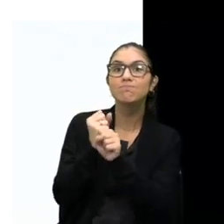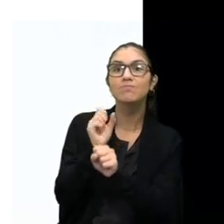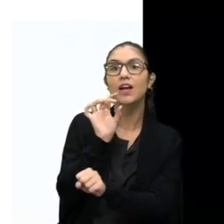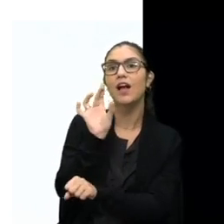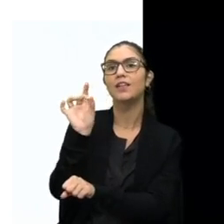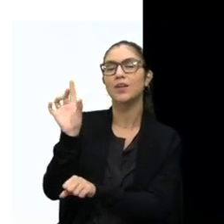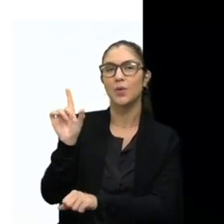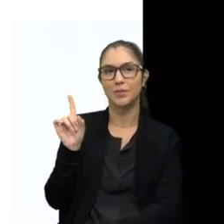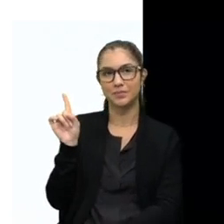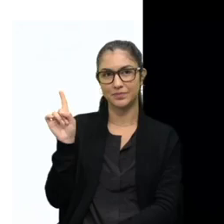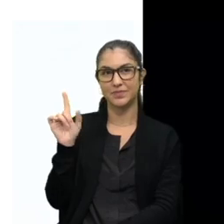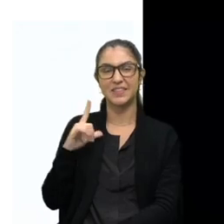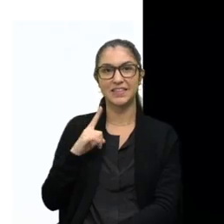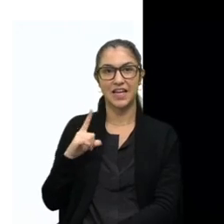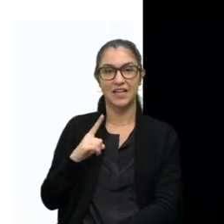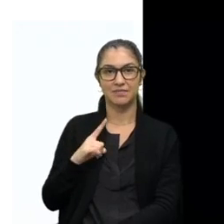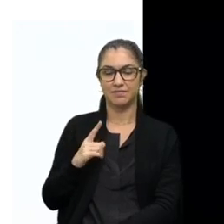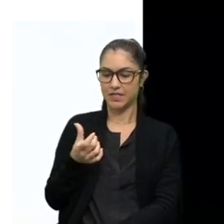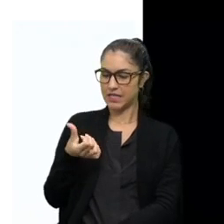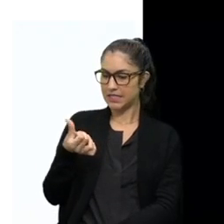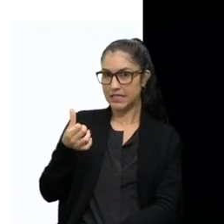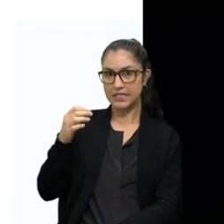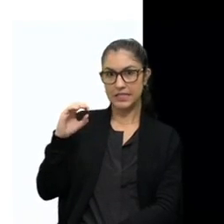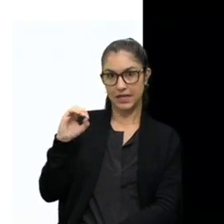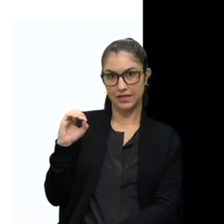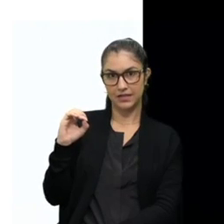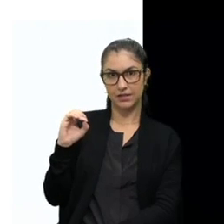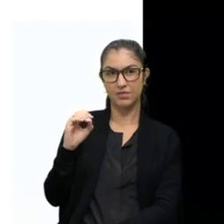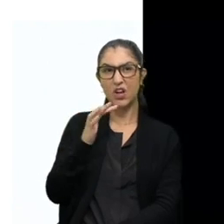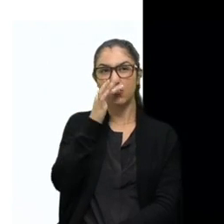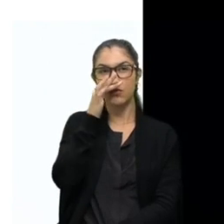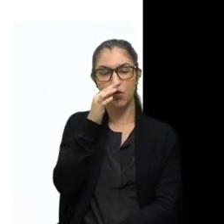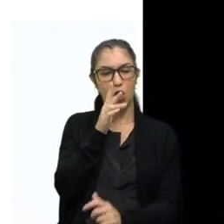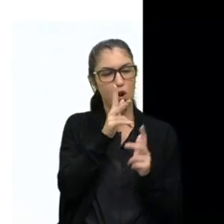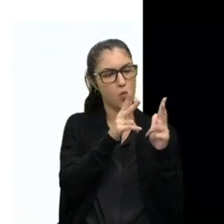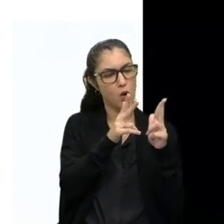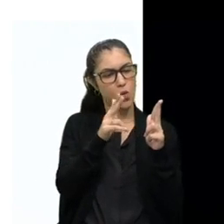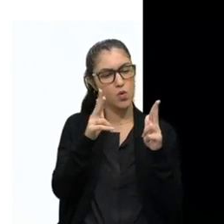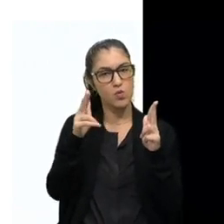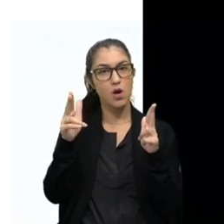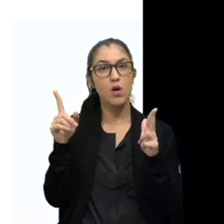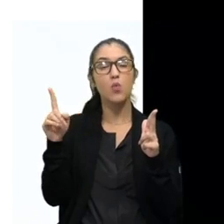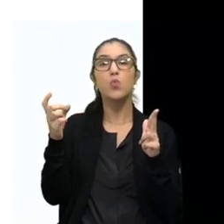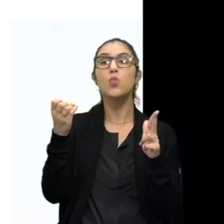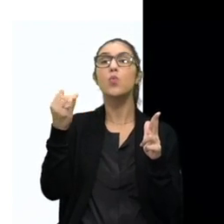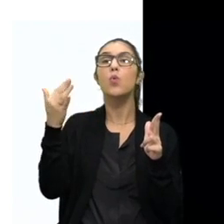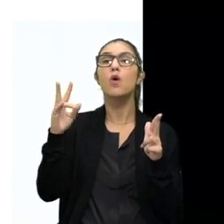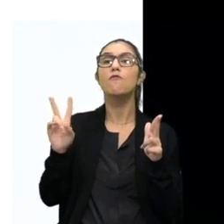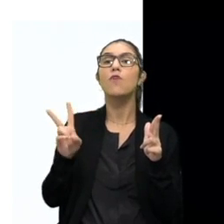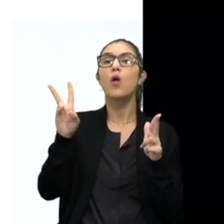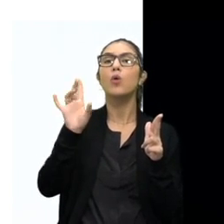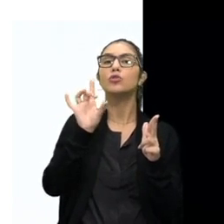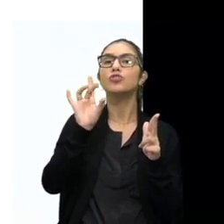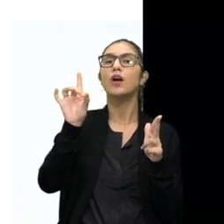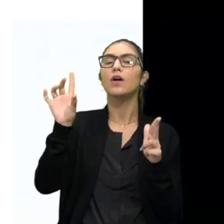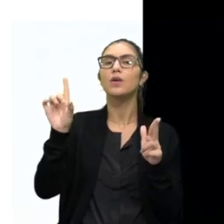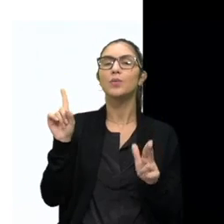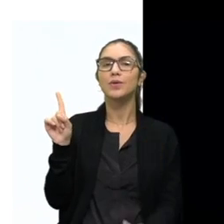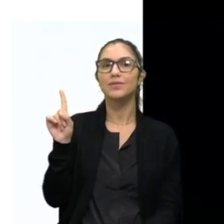uma. Então, por exemplo, se eu tenho aqui 60 e as flores são iguais, quanto vale cada